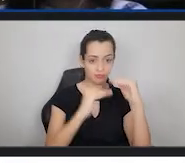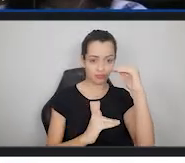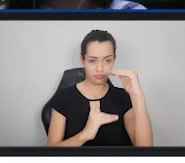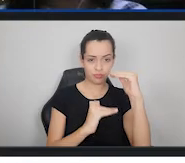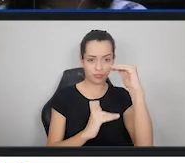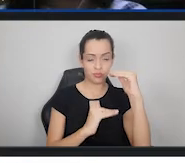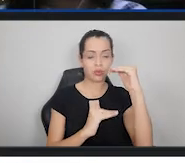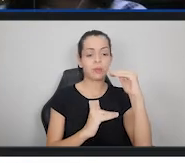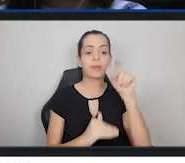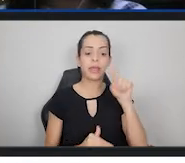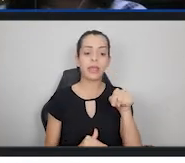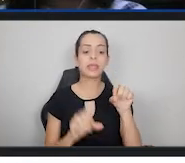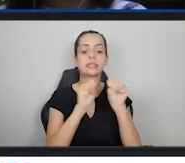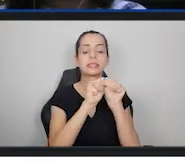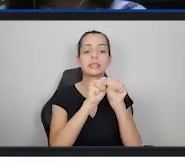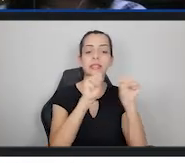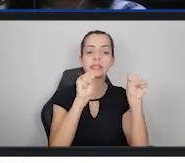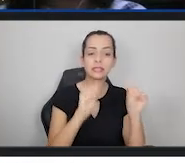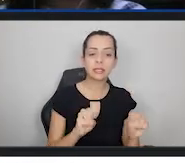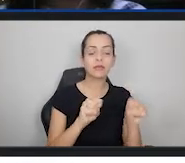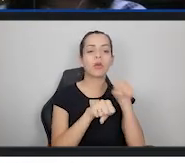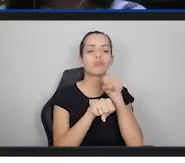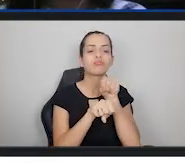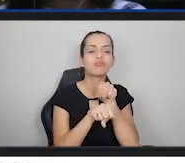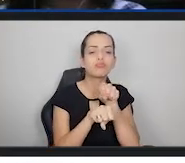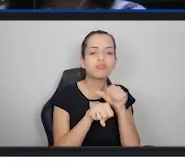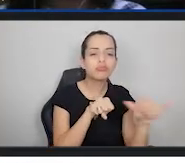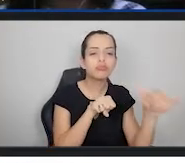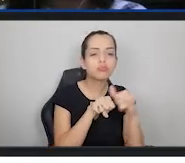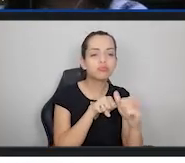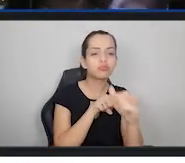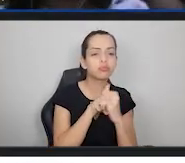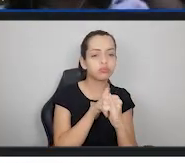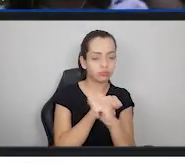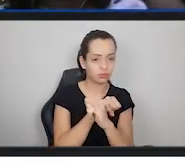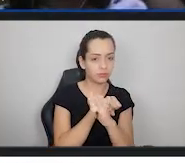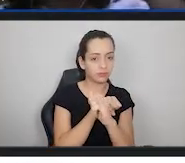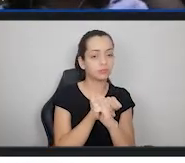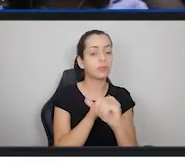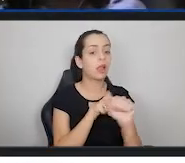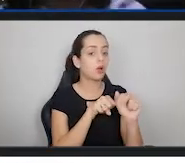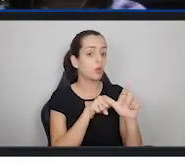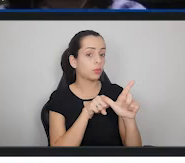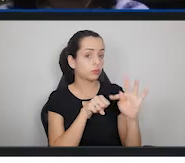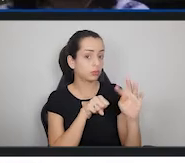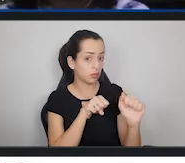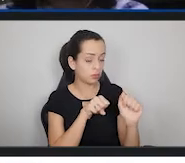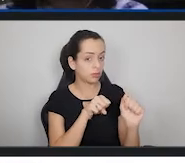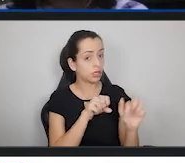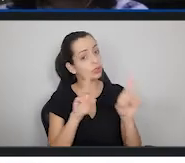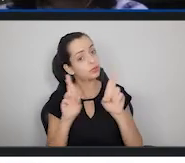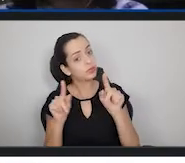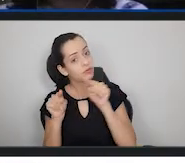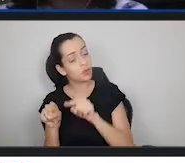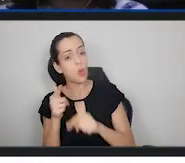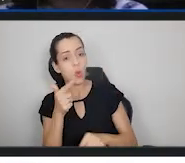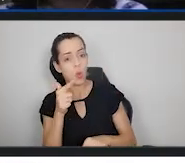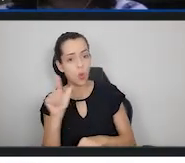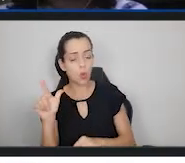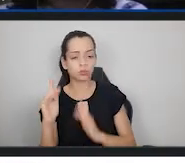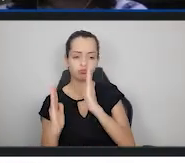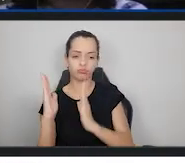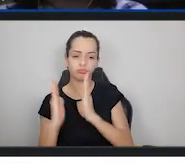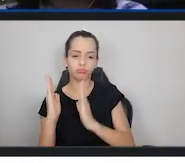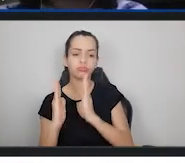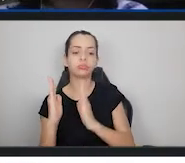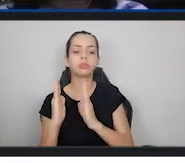gente chama de SDAT, Sistema de Distribuição de Alta, mas a literatura costuma chamar o que está acima